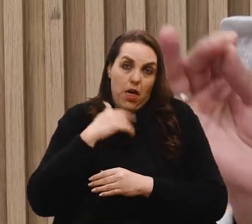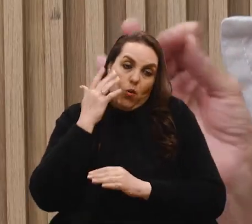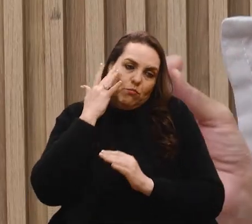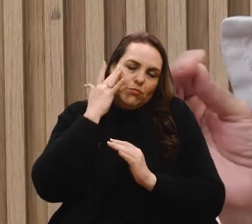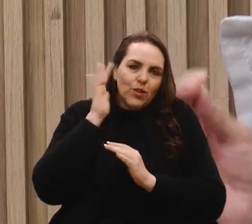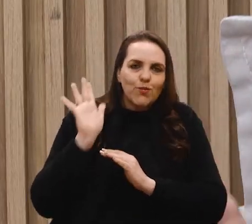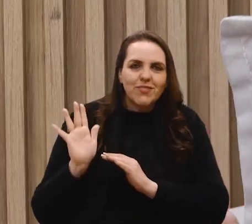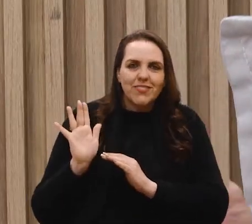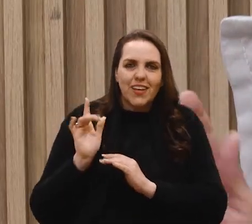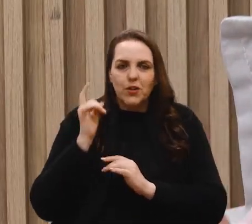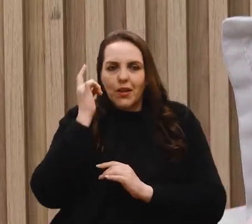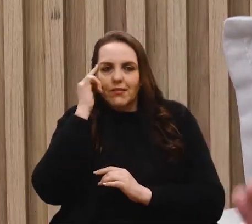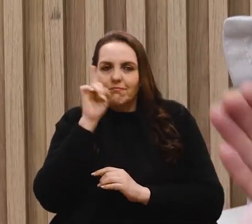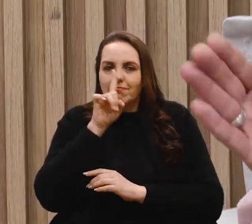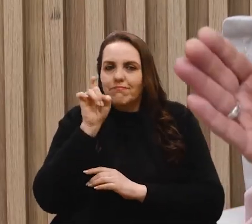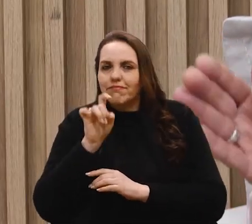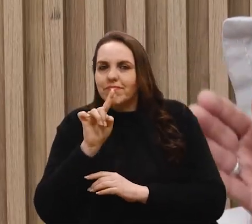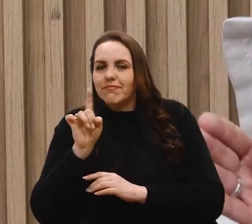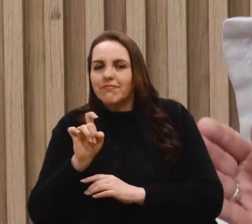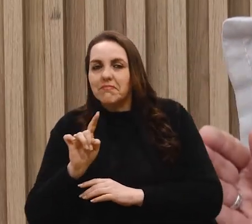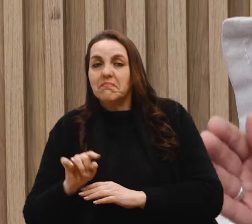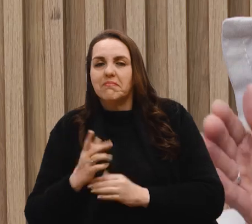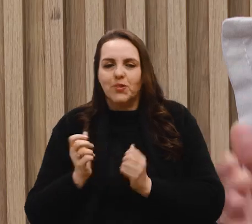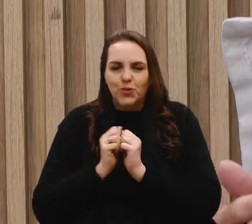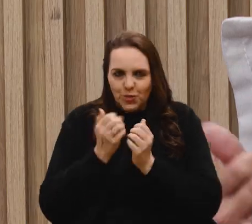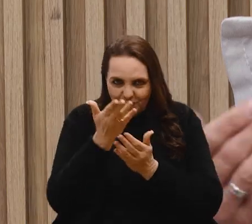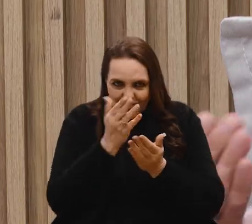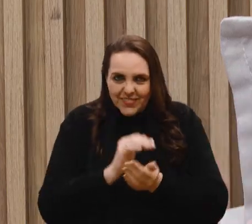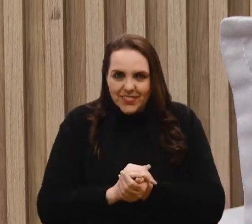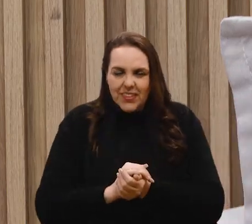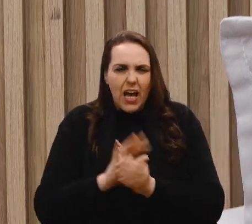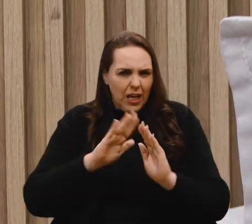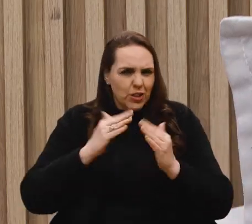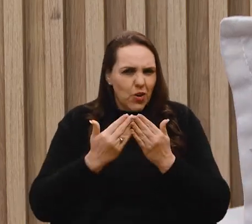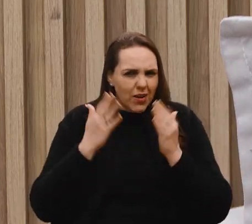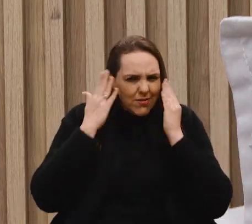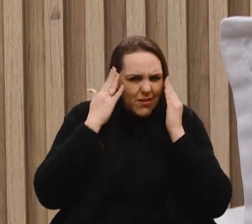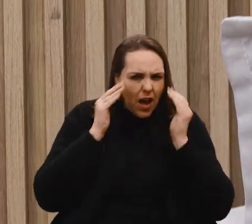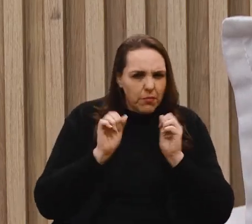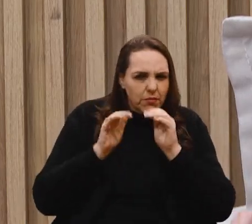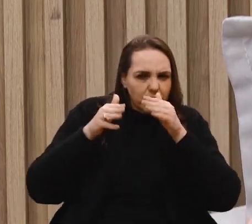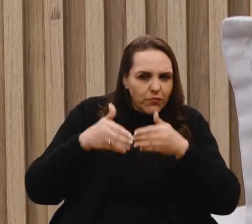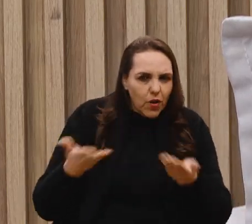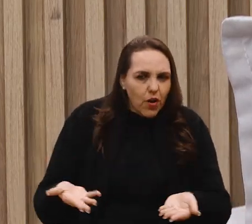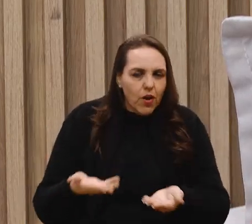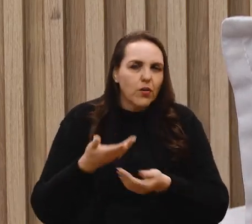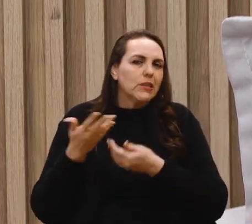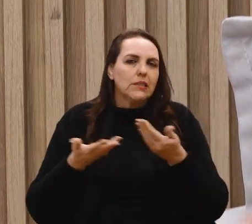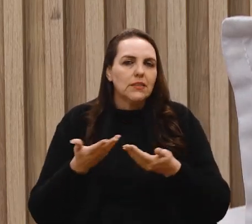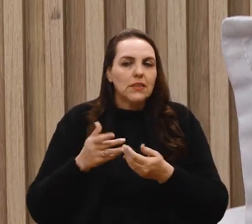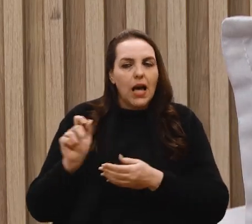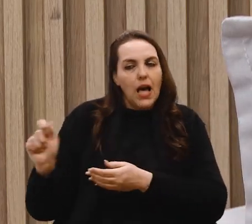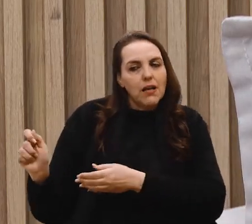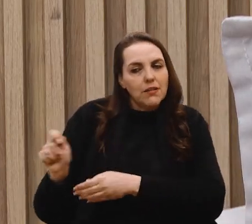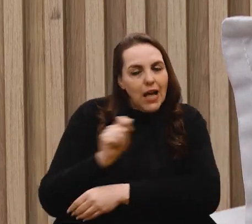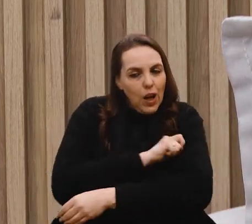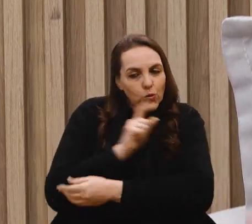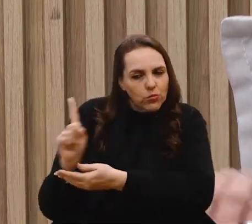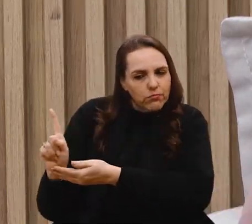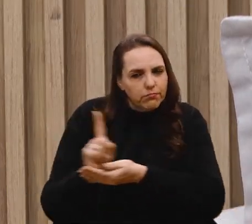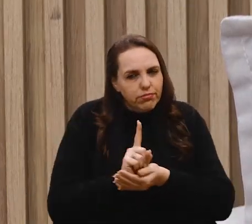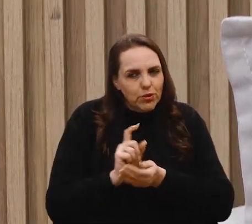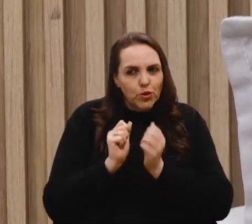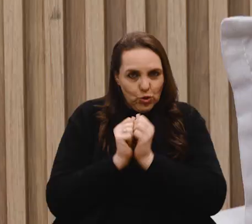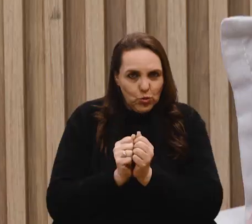aqui conjecturando contigo. As escolas estão sabendo olhar para isso e trazer esse aluno para junto?